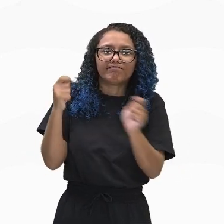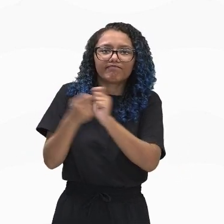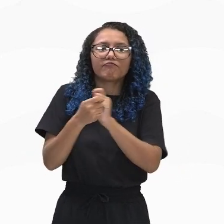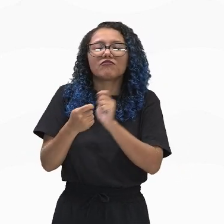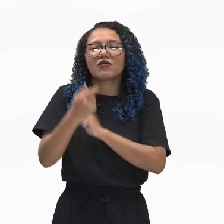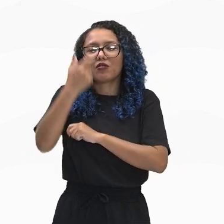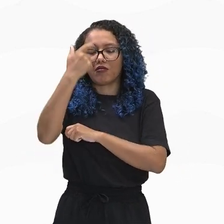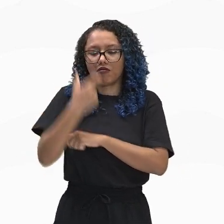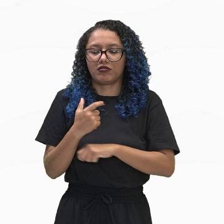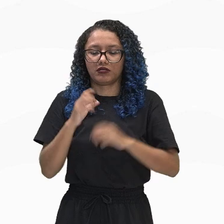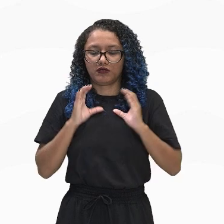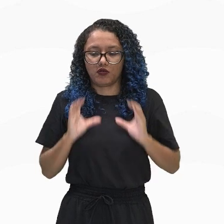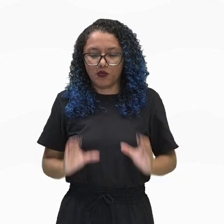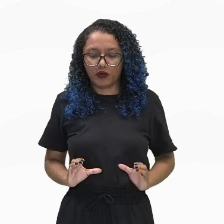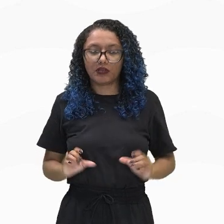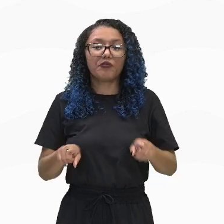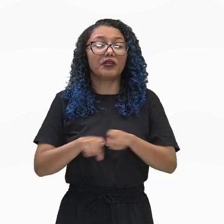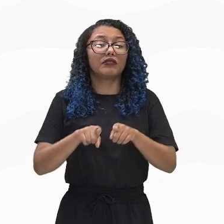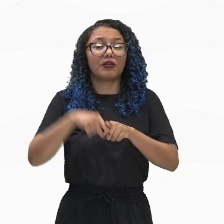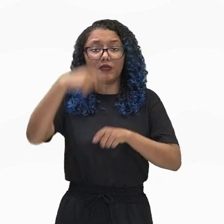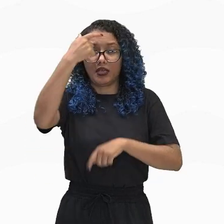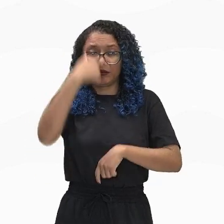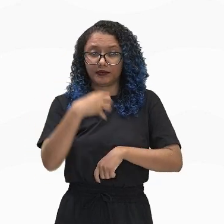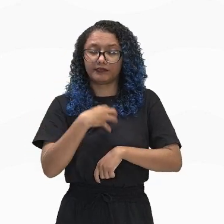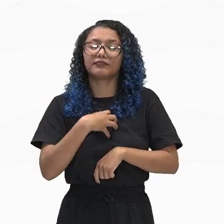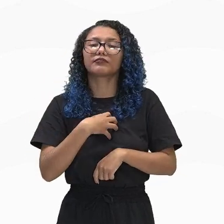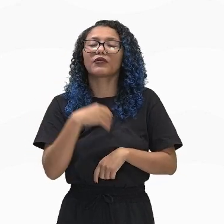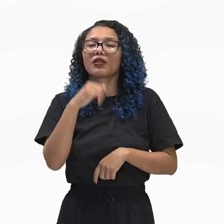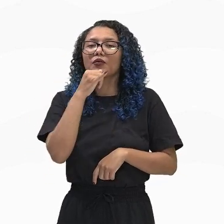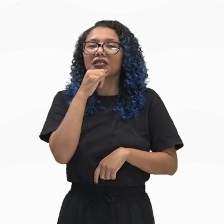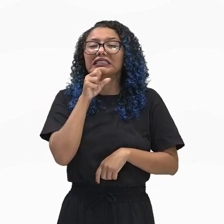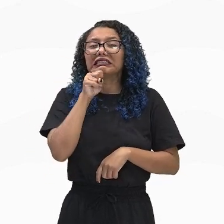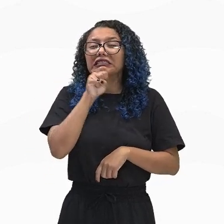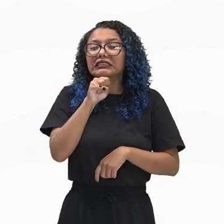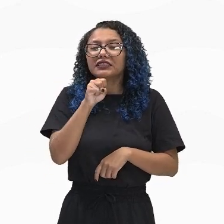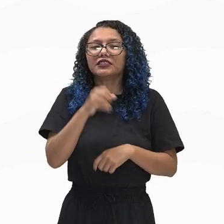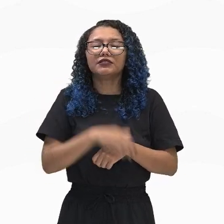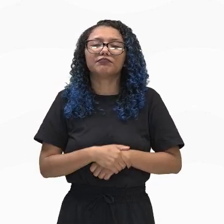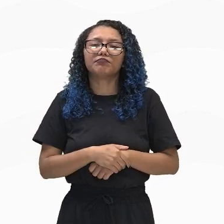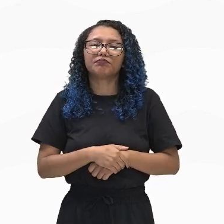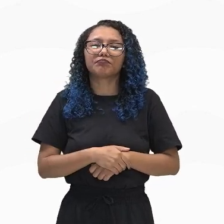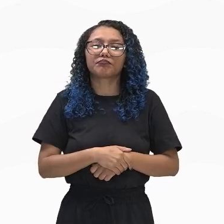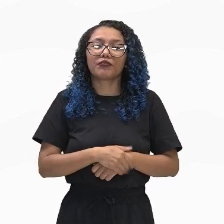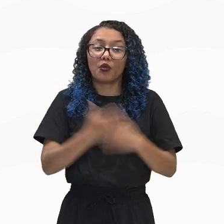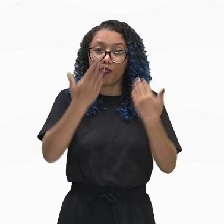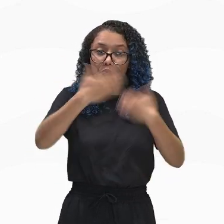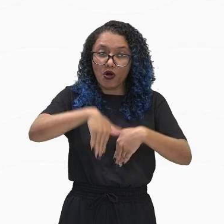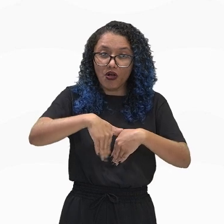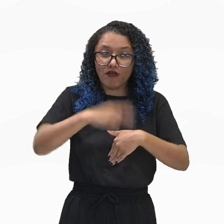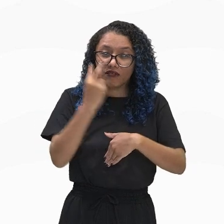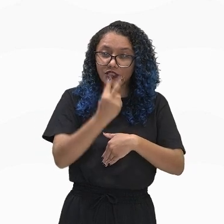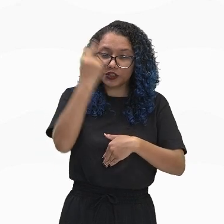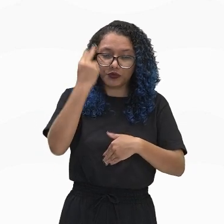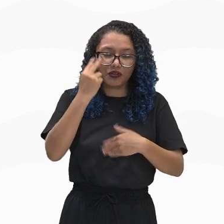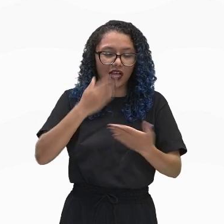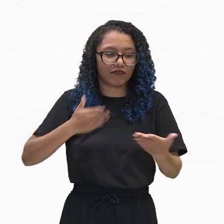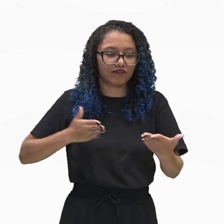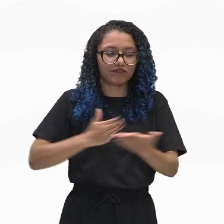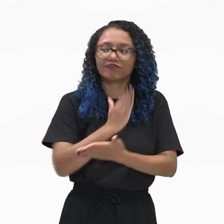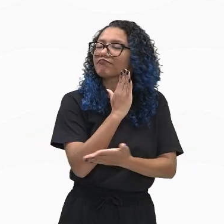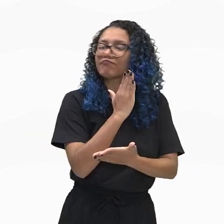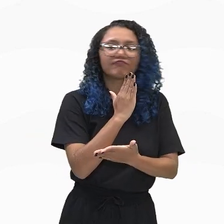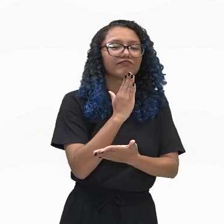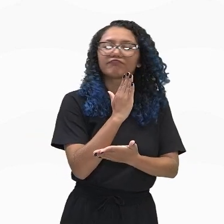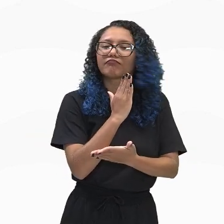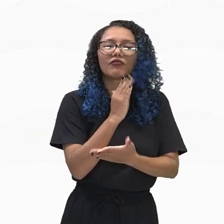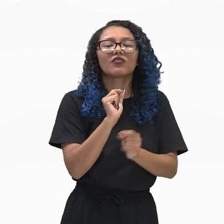personalidade. Então, uma pessoa que ela não passa, por exemplo, no vestibular, ela pode desenvolver uma crença limitante